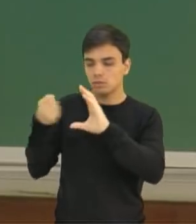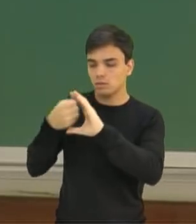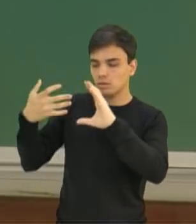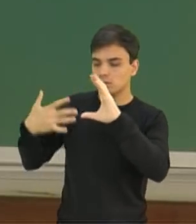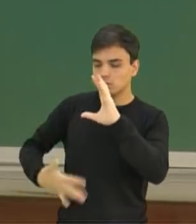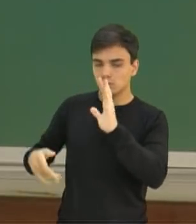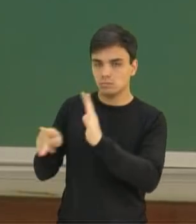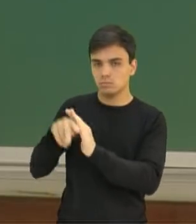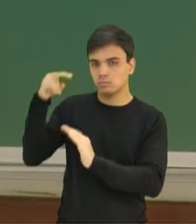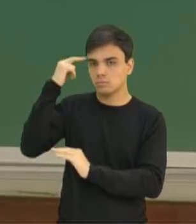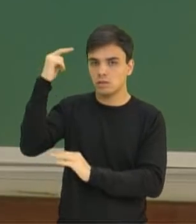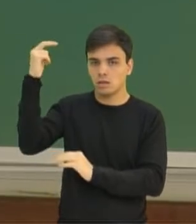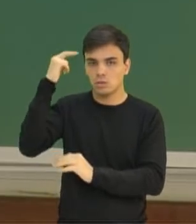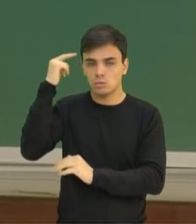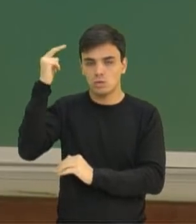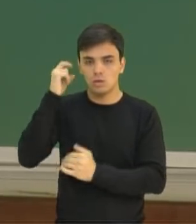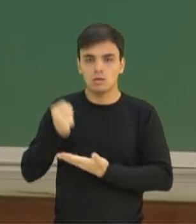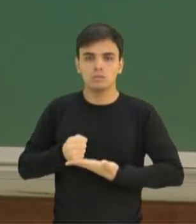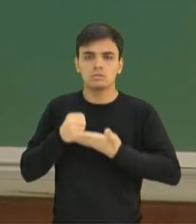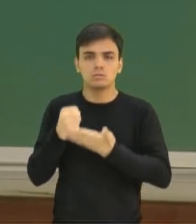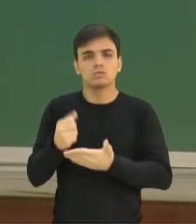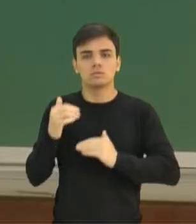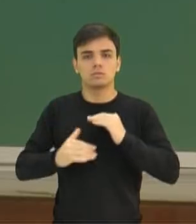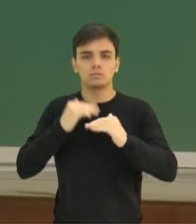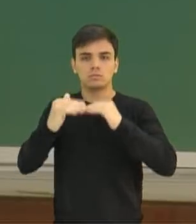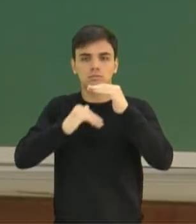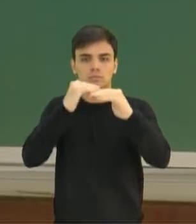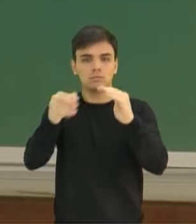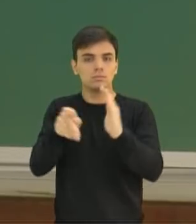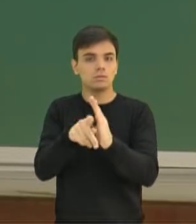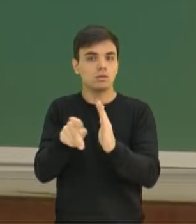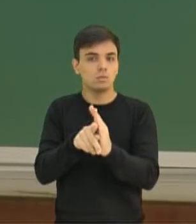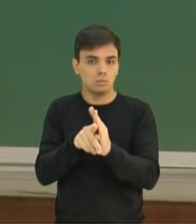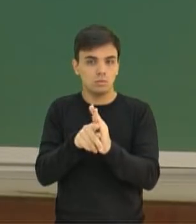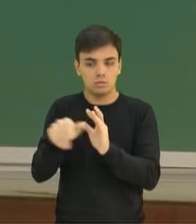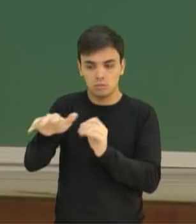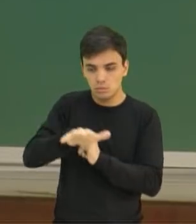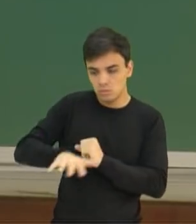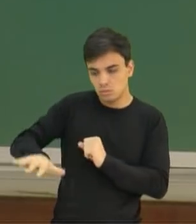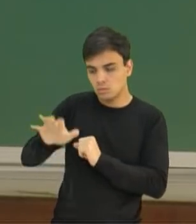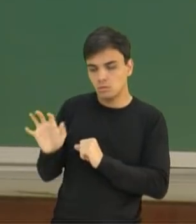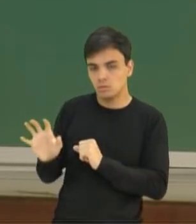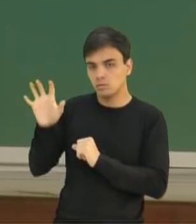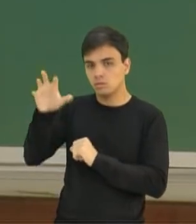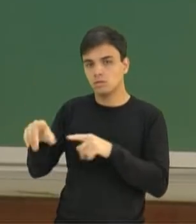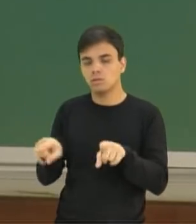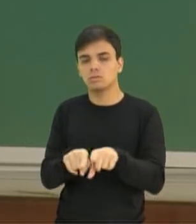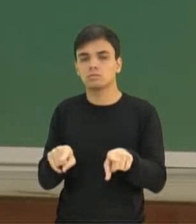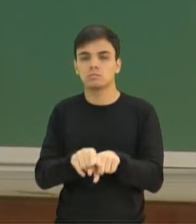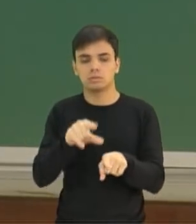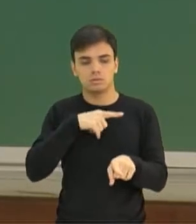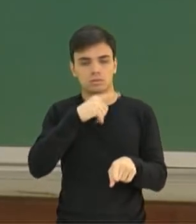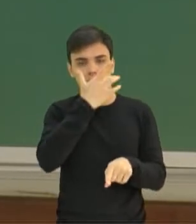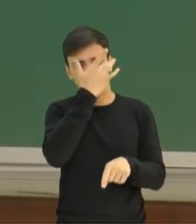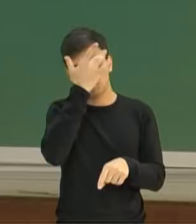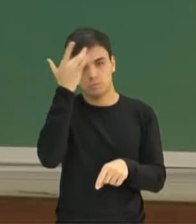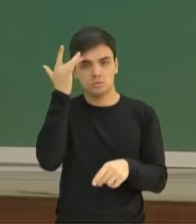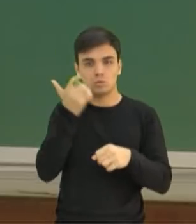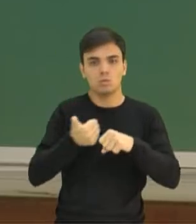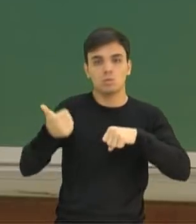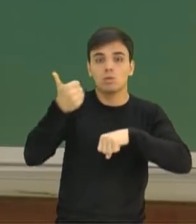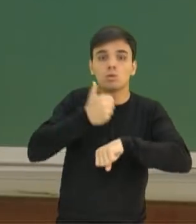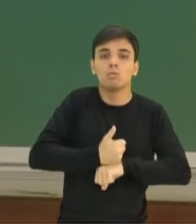naturais que ajudam a desenvolver o turismo na região, e se eu tenho o desenvolvimento do turismo, eu vou ter pessoas